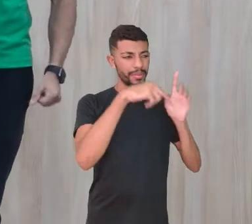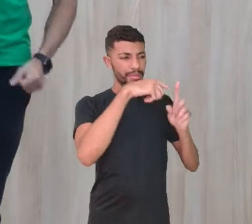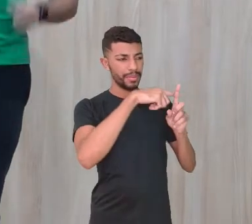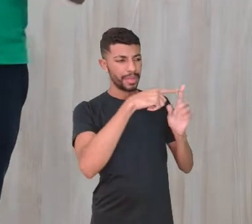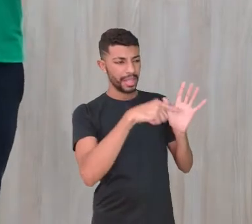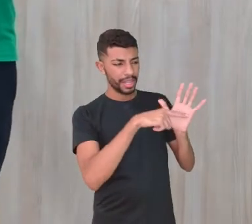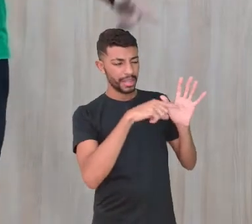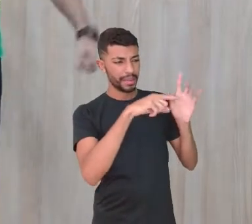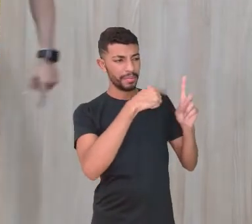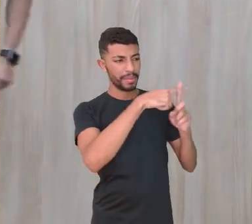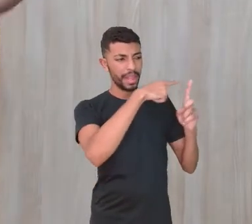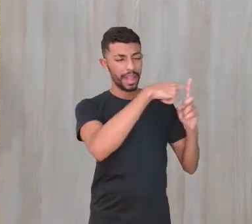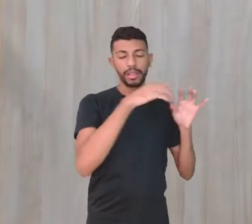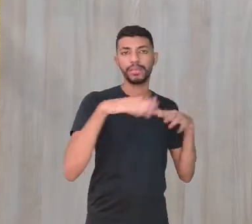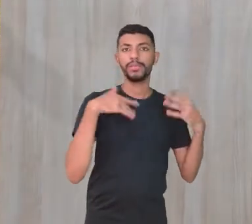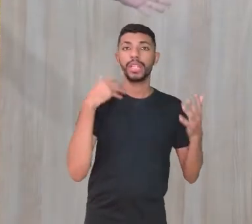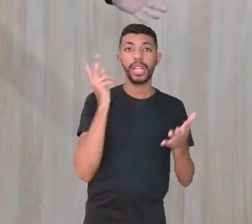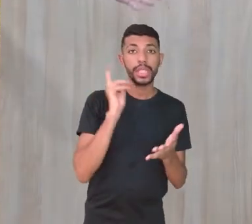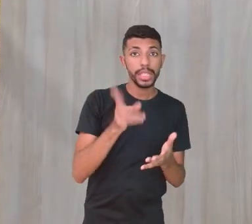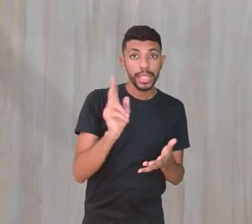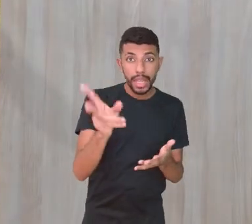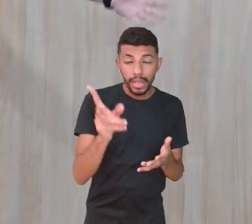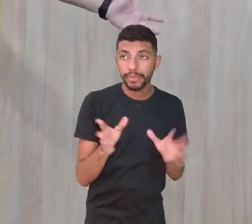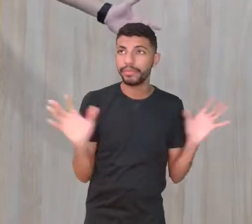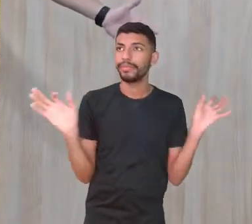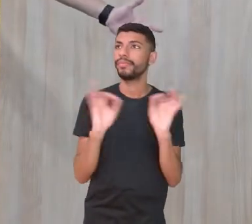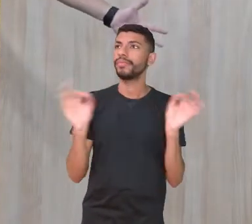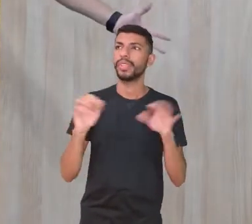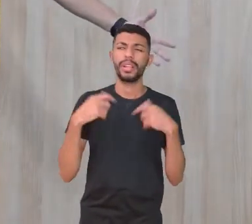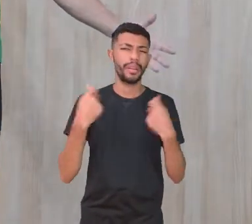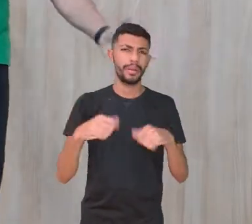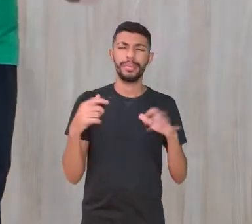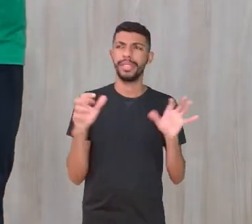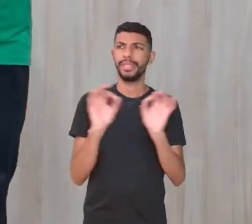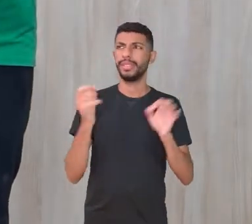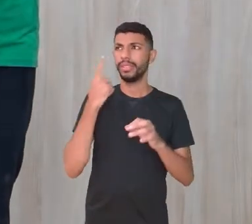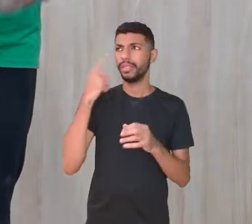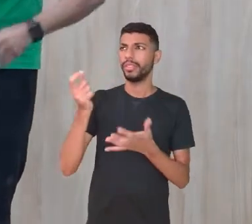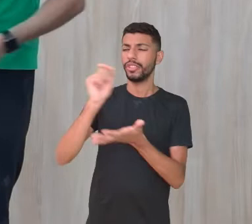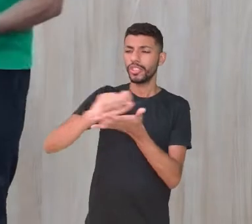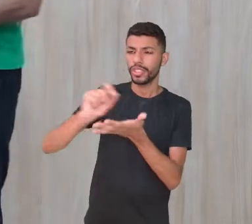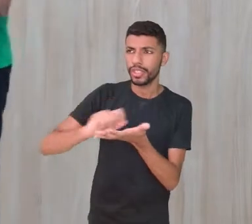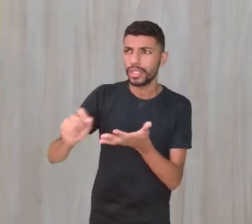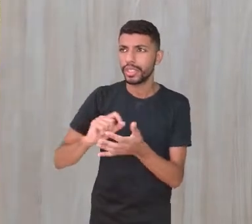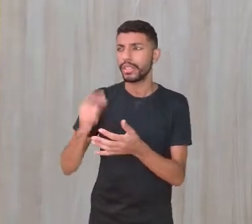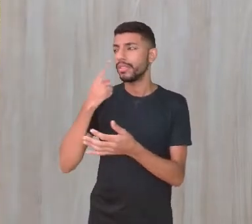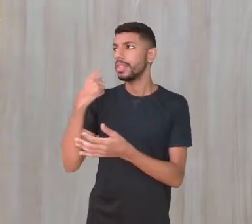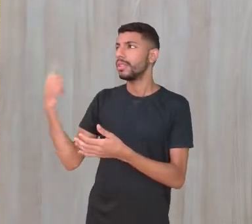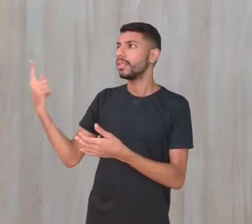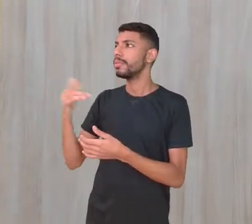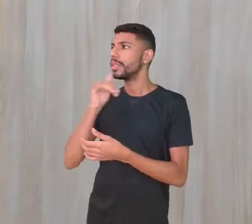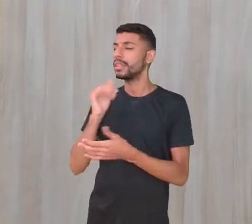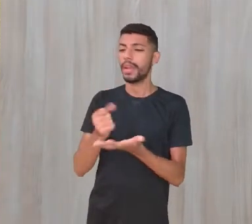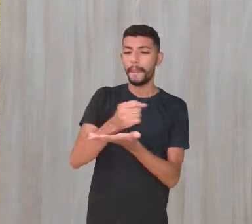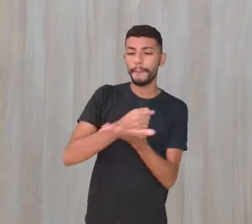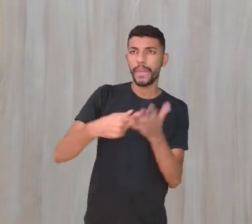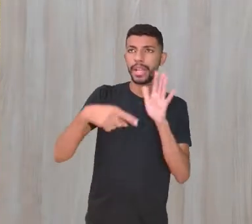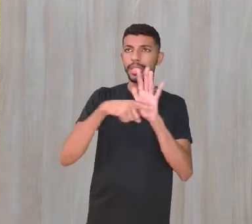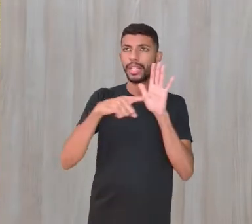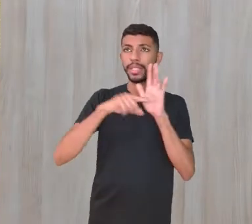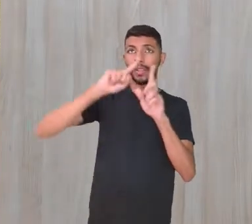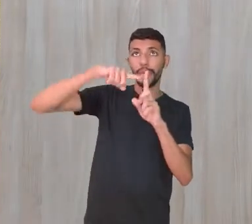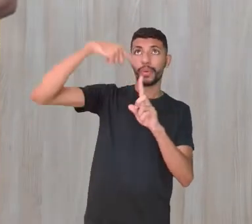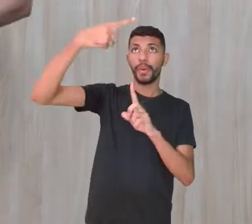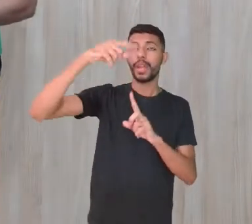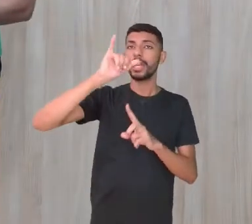é mais com menos. A vida todinha é. Então, não precisa, tá bom? Então, anote isso aí. Quando a base for negativa e o